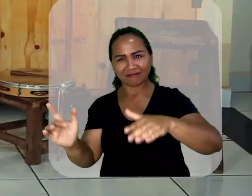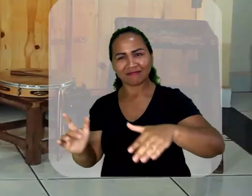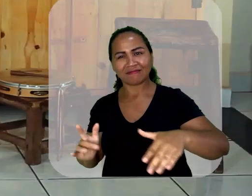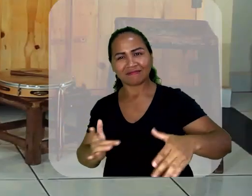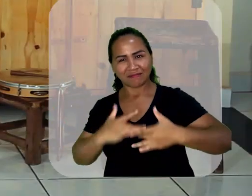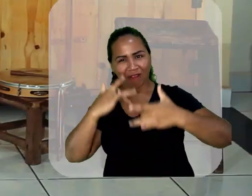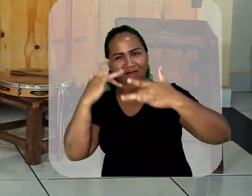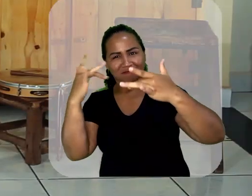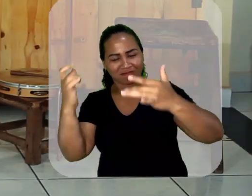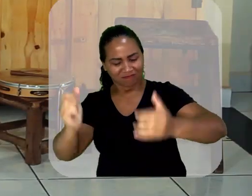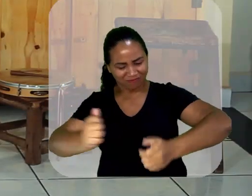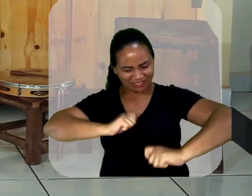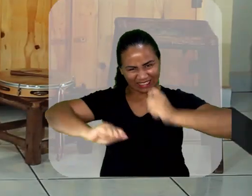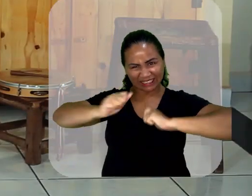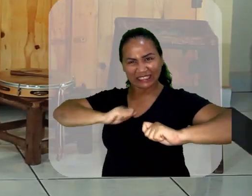essa mágoa,